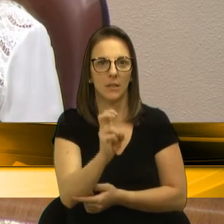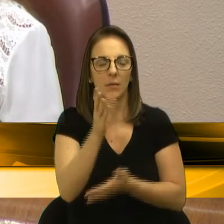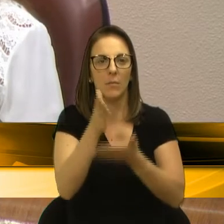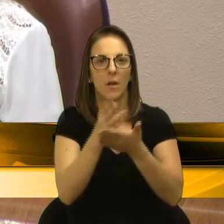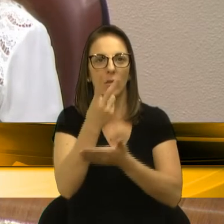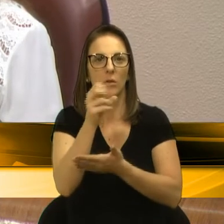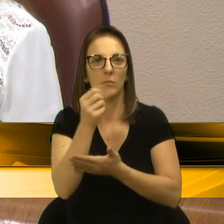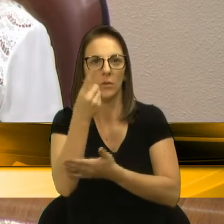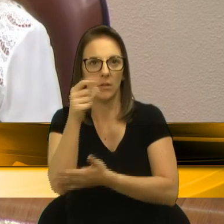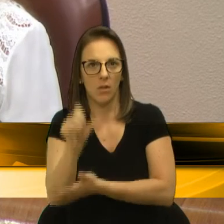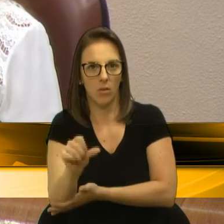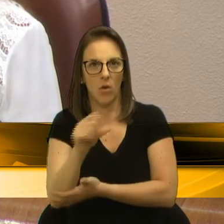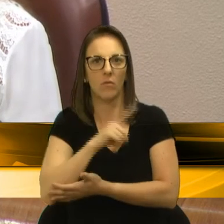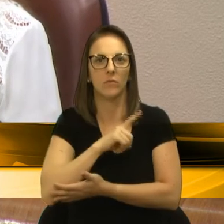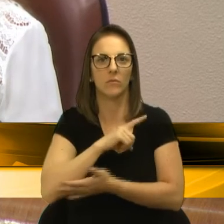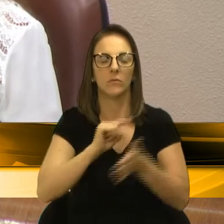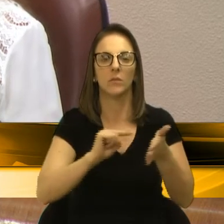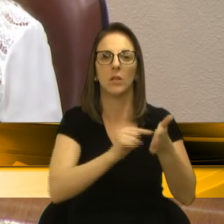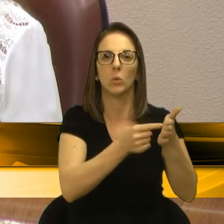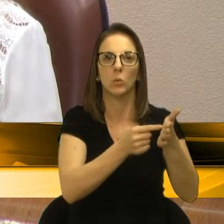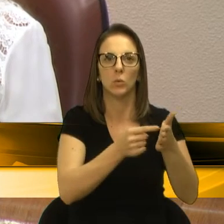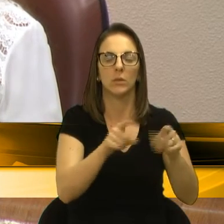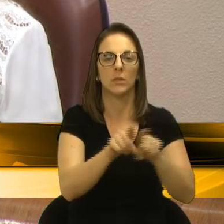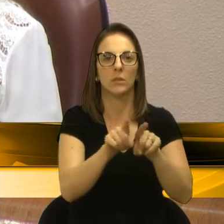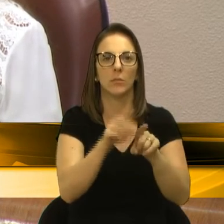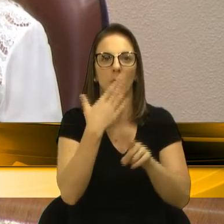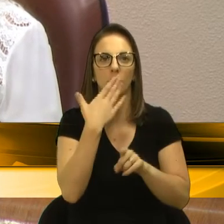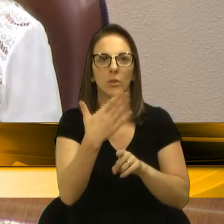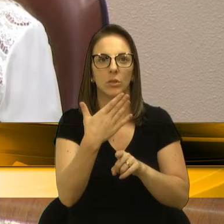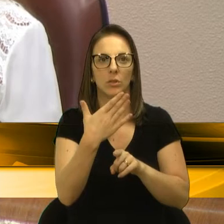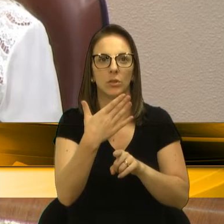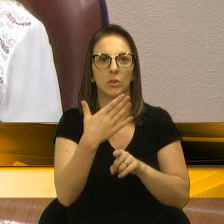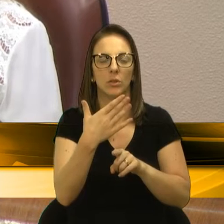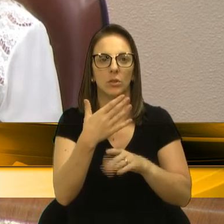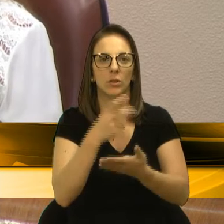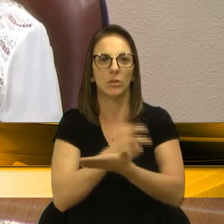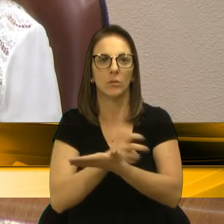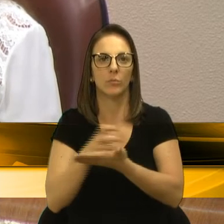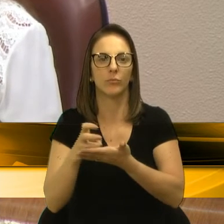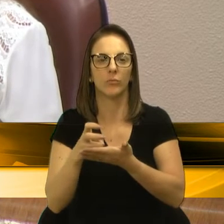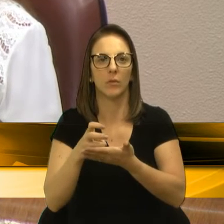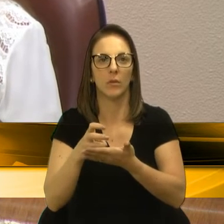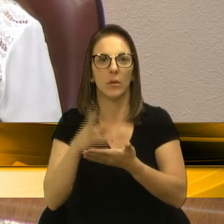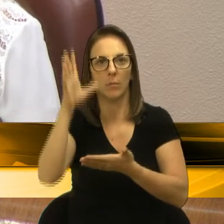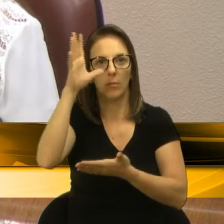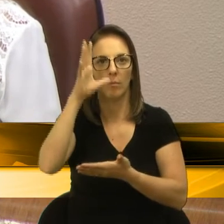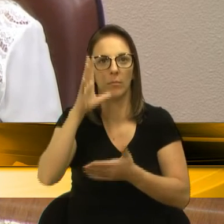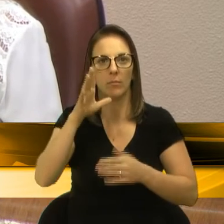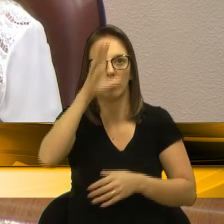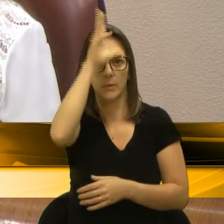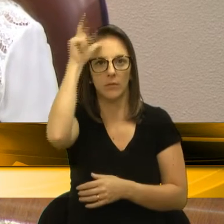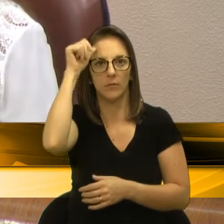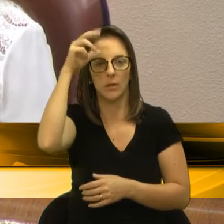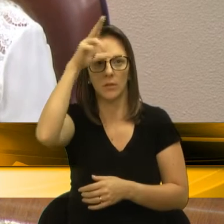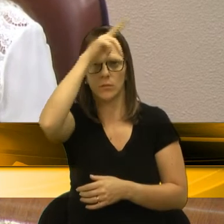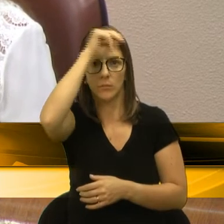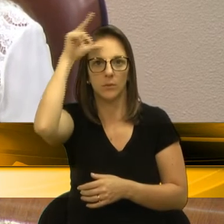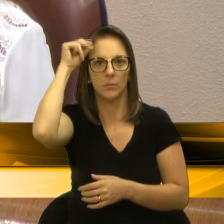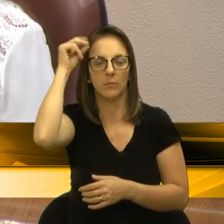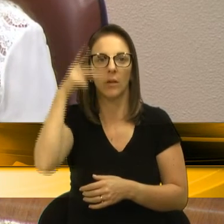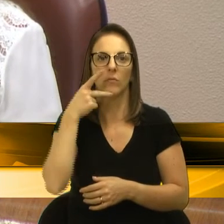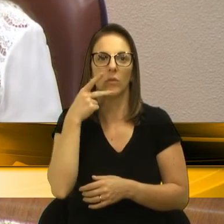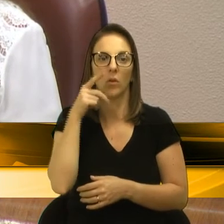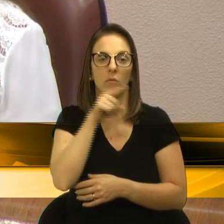365/2019, que trata de denúncia de fatos e pedido de cassação do mandato do prefeito municipal. 1. Requeiro a Vossa Excelência